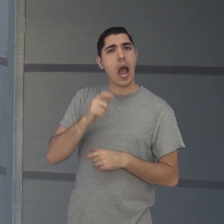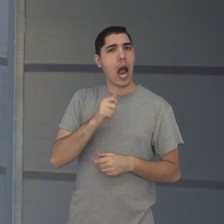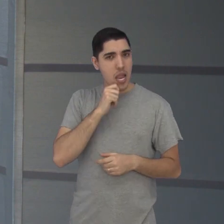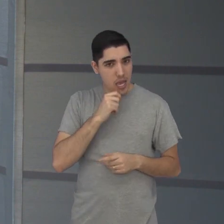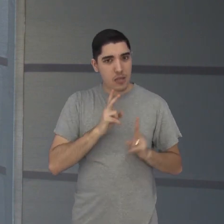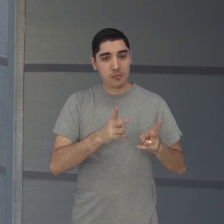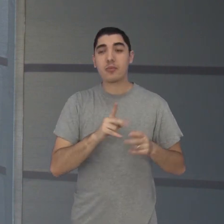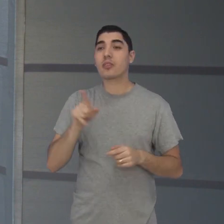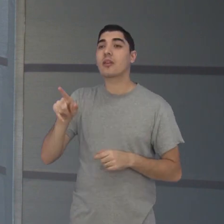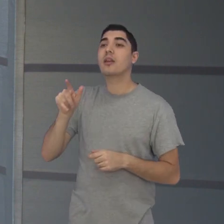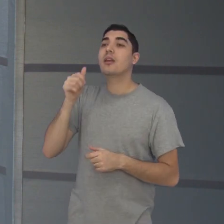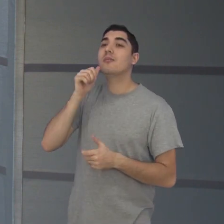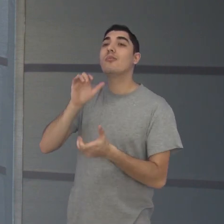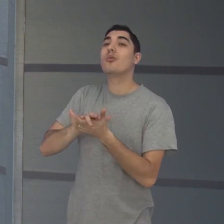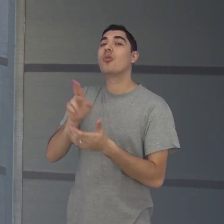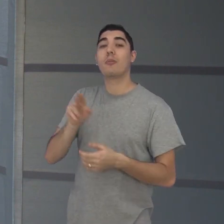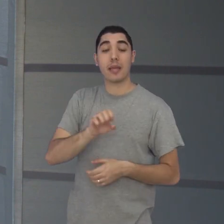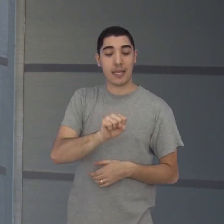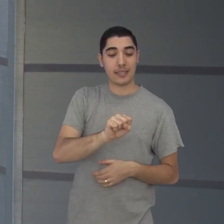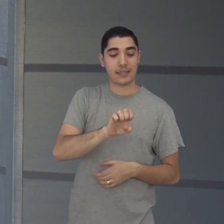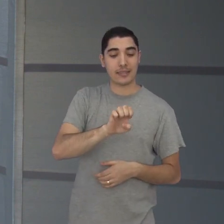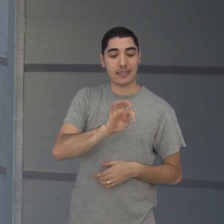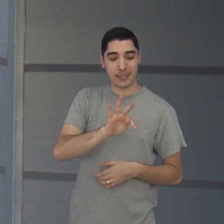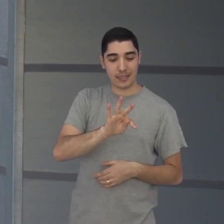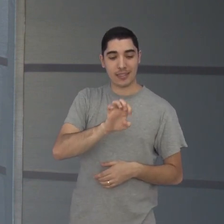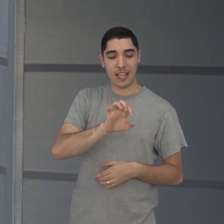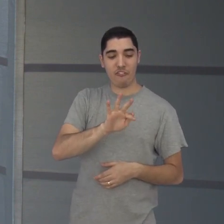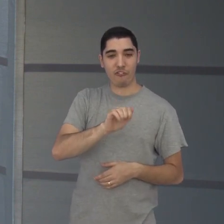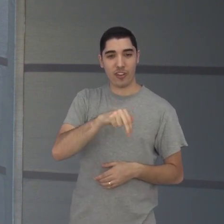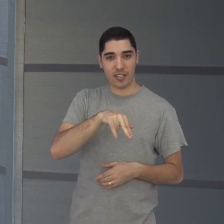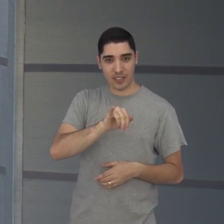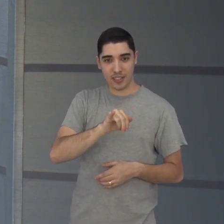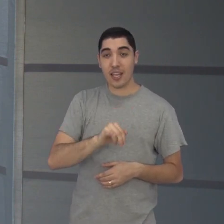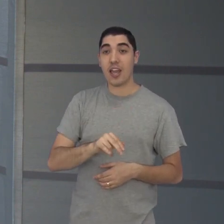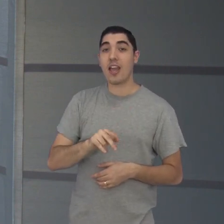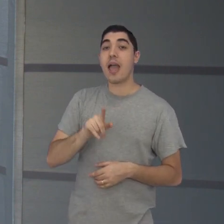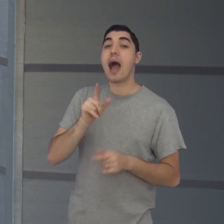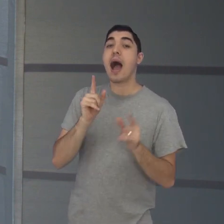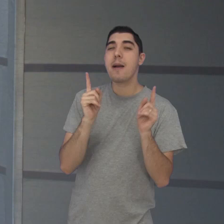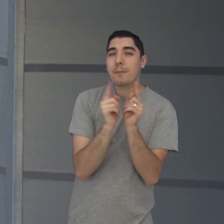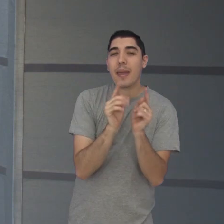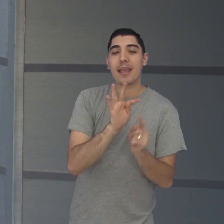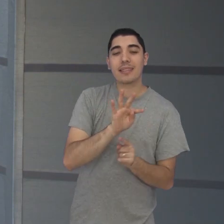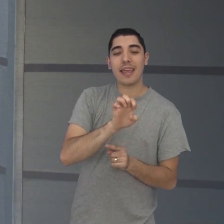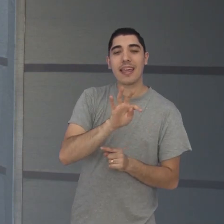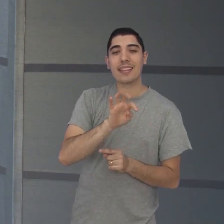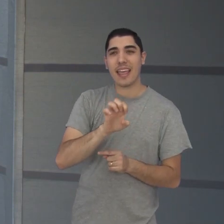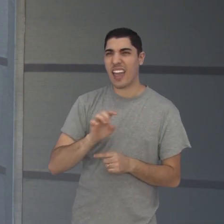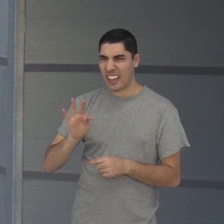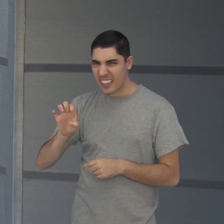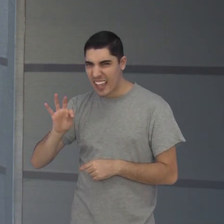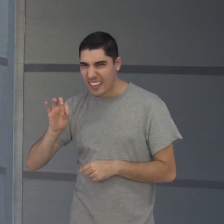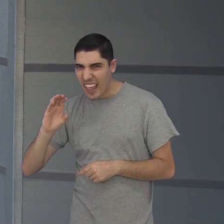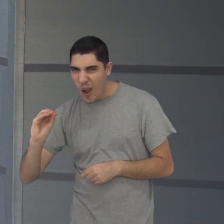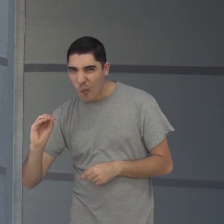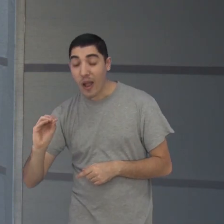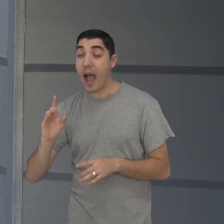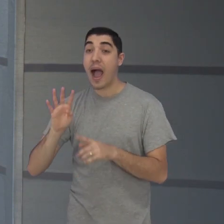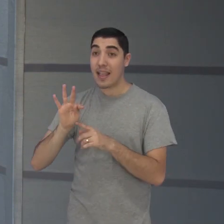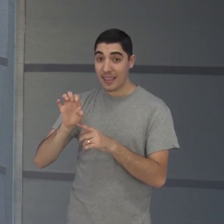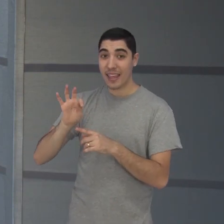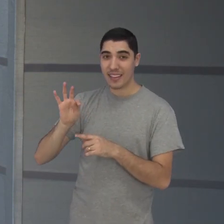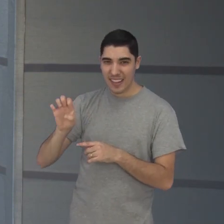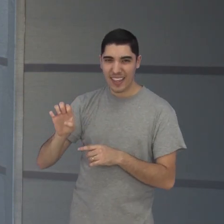ainda tá. Oxe, tá de pé. Como é que é o nome da sua mulher? Stephanie. Stephanie, Teté, apelido Teté. Como é que é? Teté é o apelido dela. Tetel?